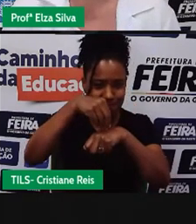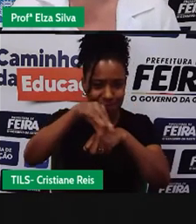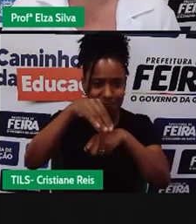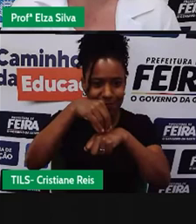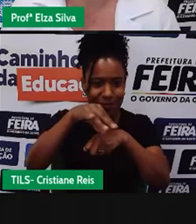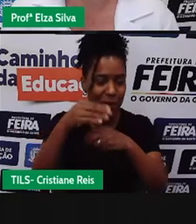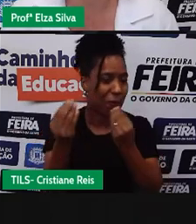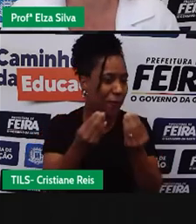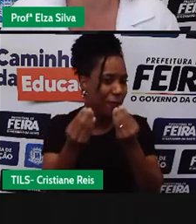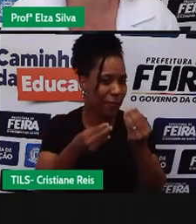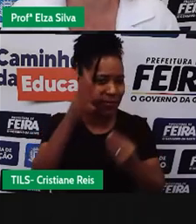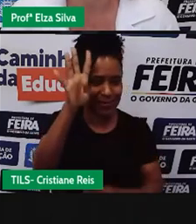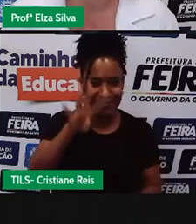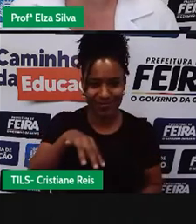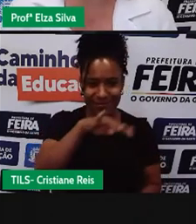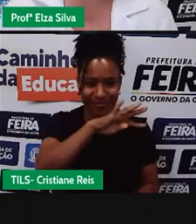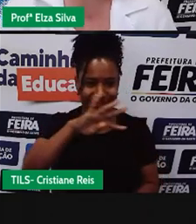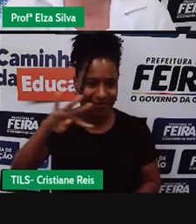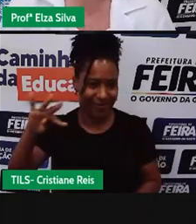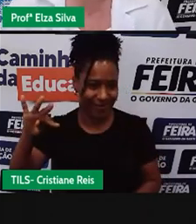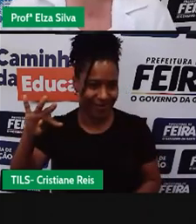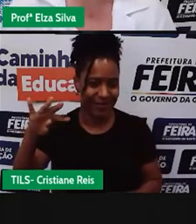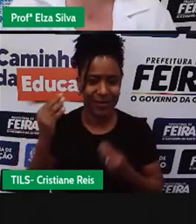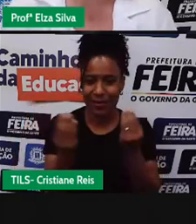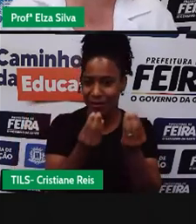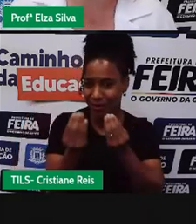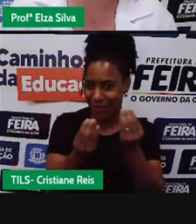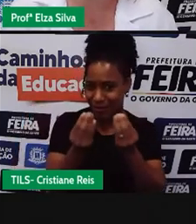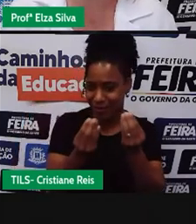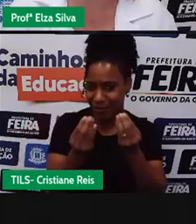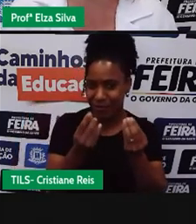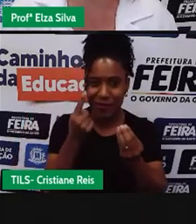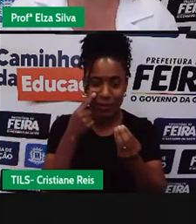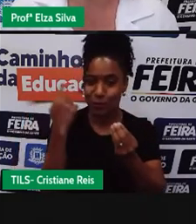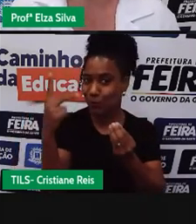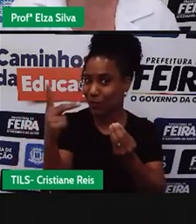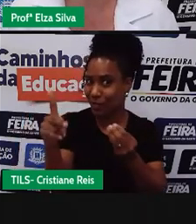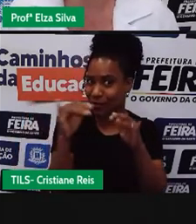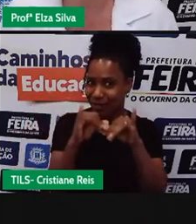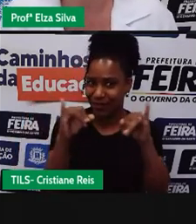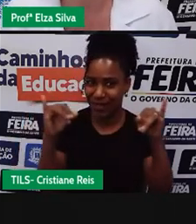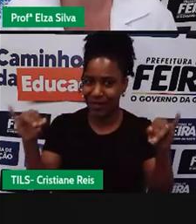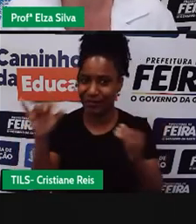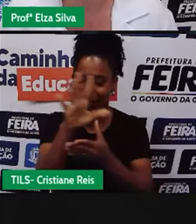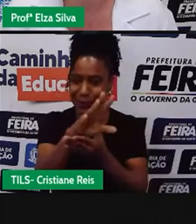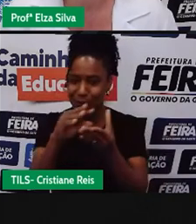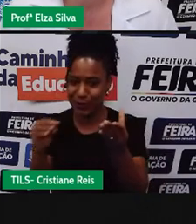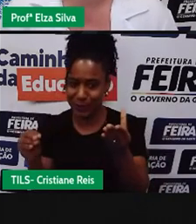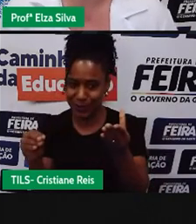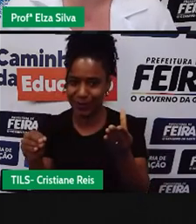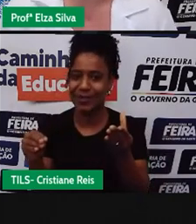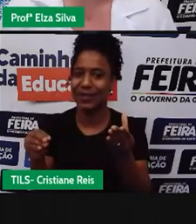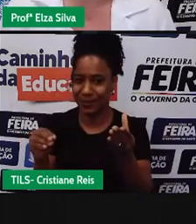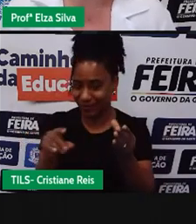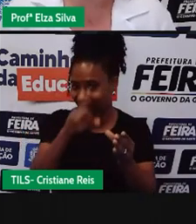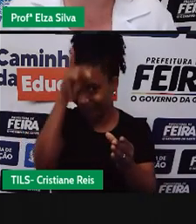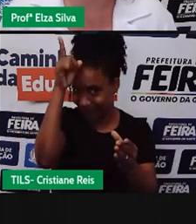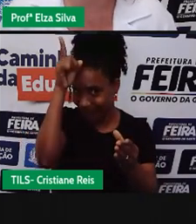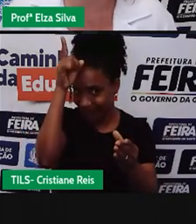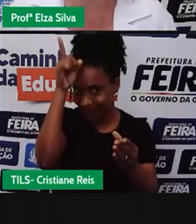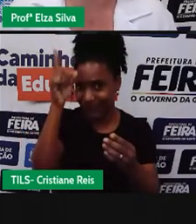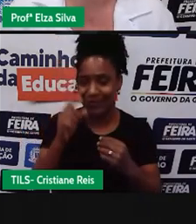vocês possam utilizá-las para a produção do seu Job Classify Advertisement,